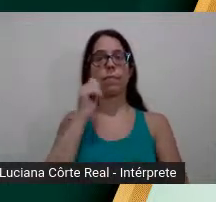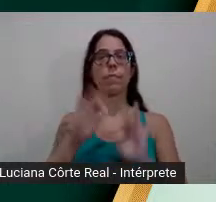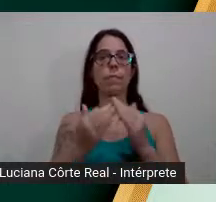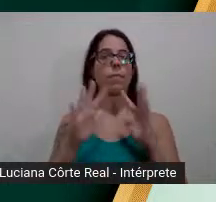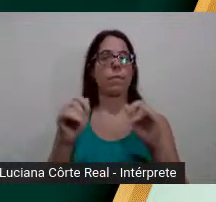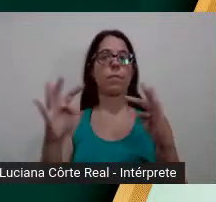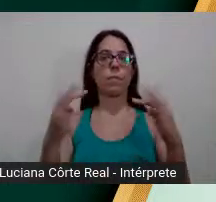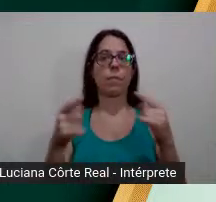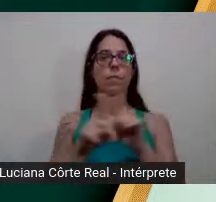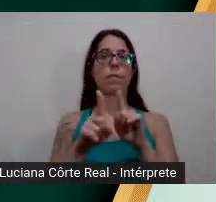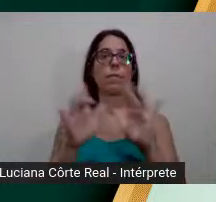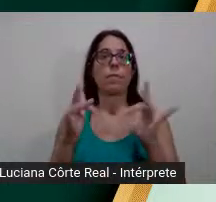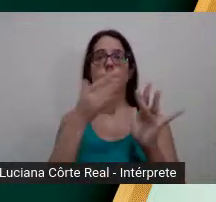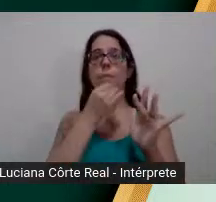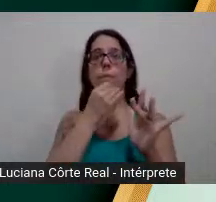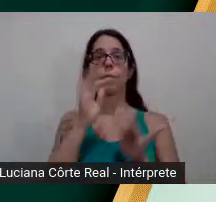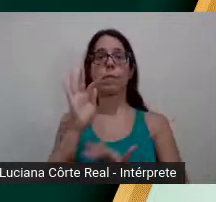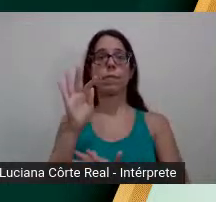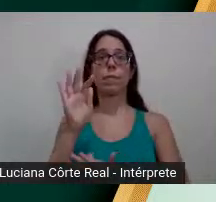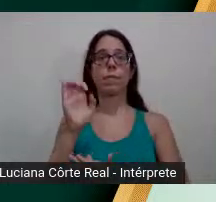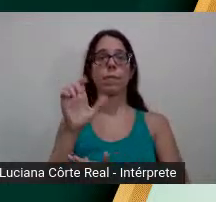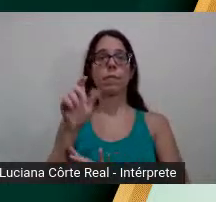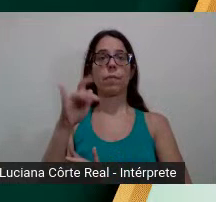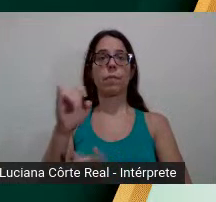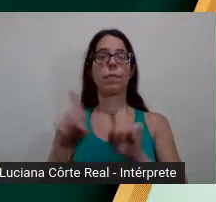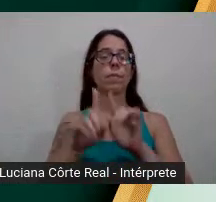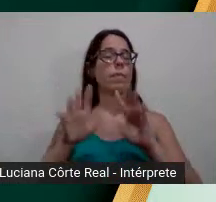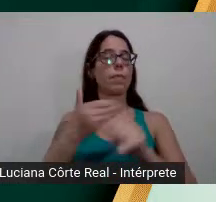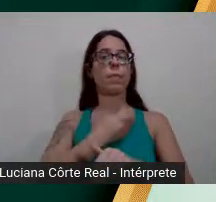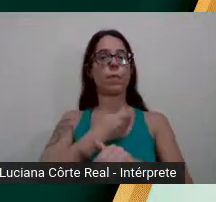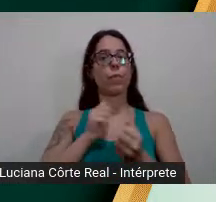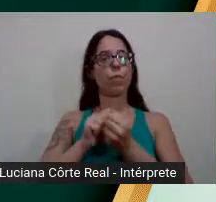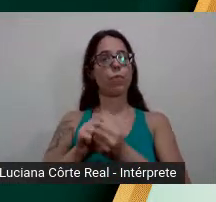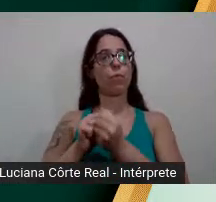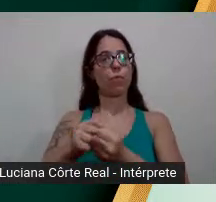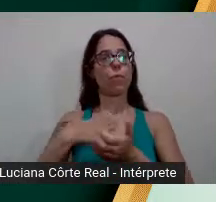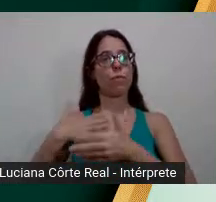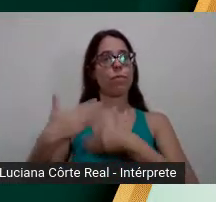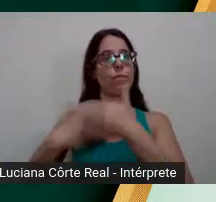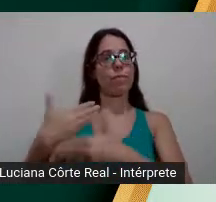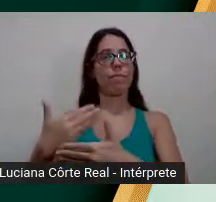Felipe e a todos os meus amigos que estiveram junto comigo nessa caminhada.